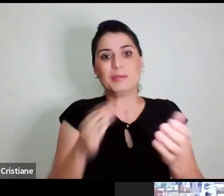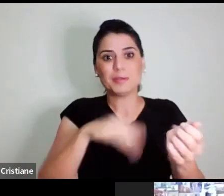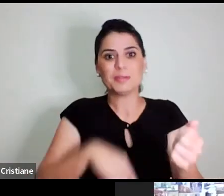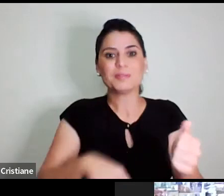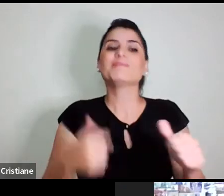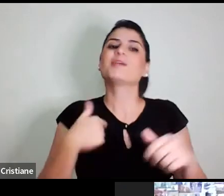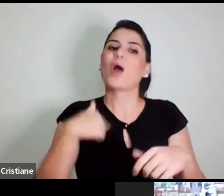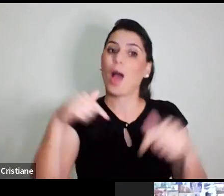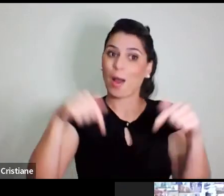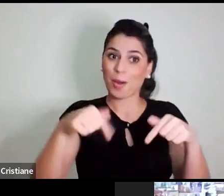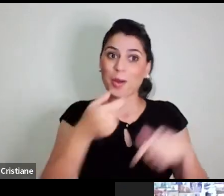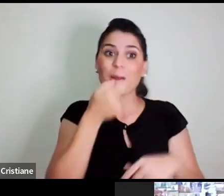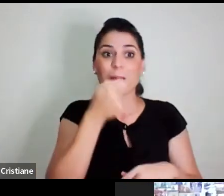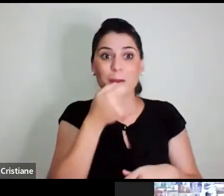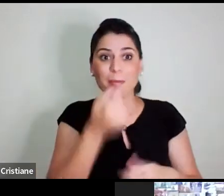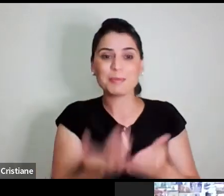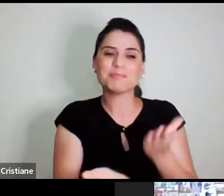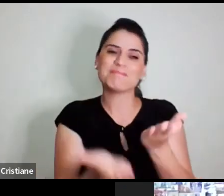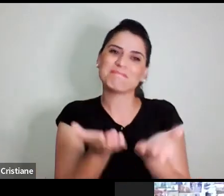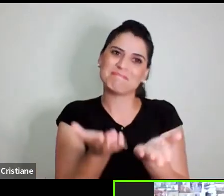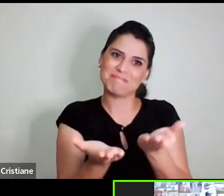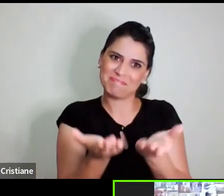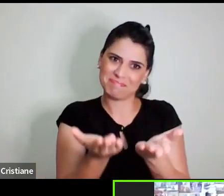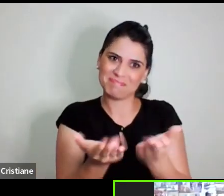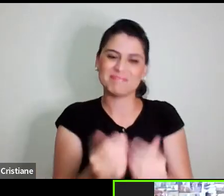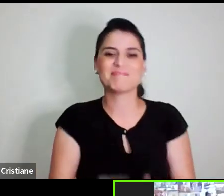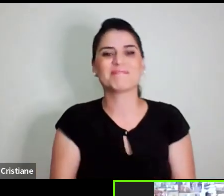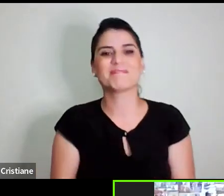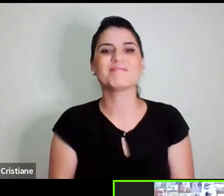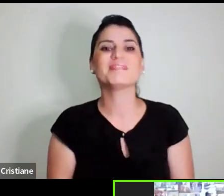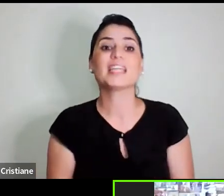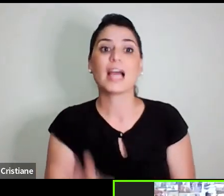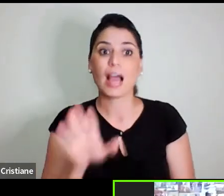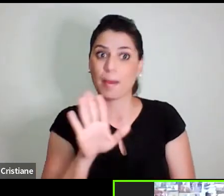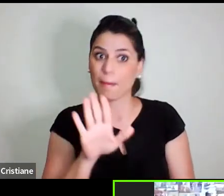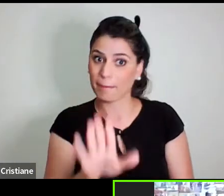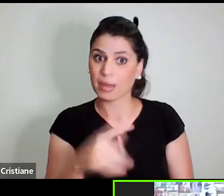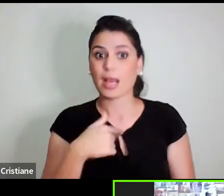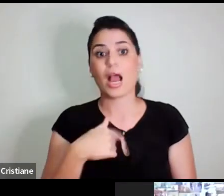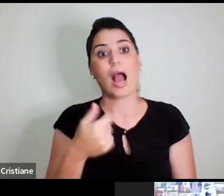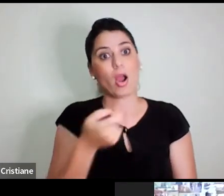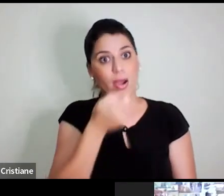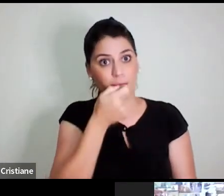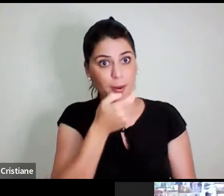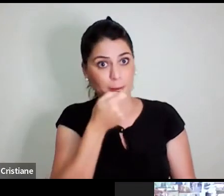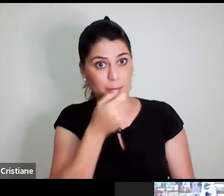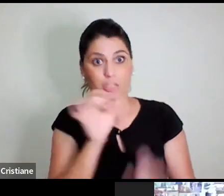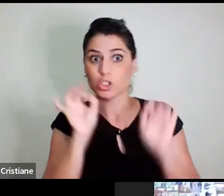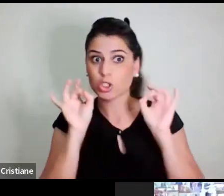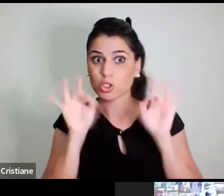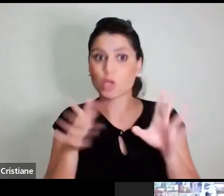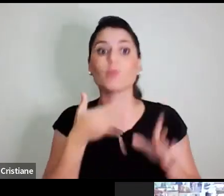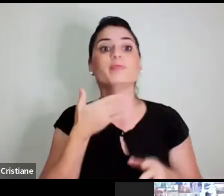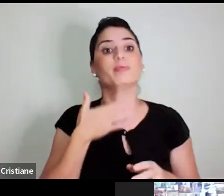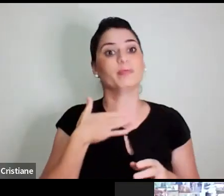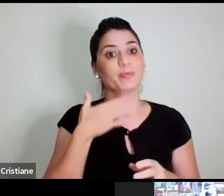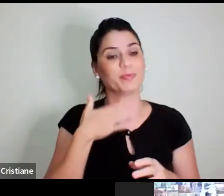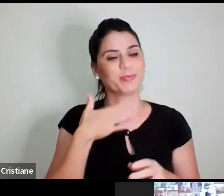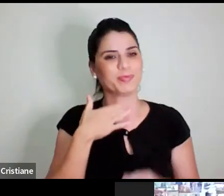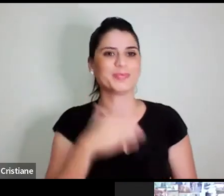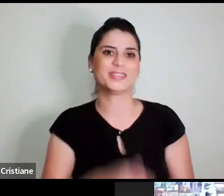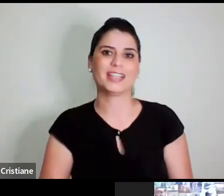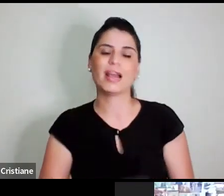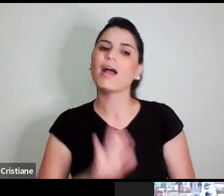primeiras coisas que eu parei de tomar. Ainda Que estou bom. tomando o remédio da tireoide por enquanto. Isso, aos poucos seu organismo